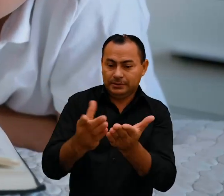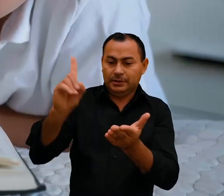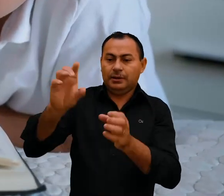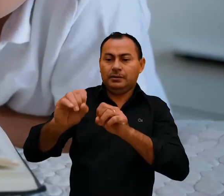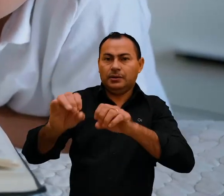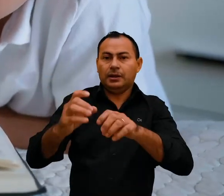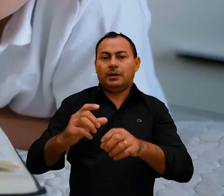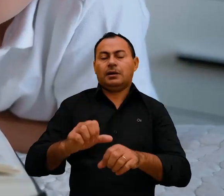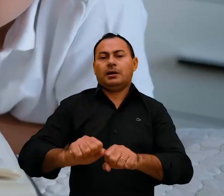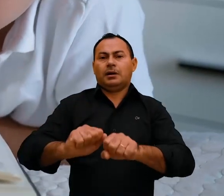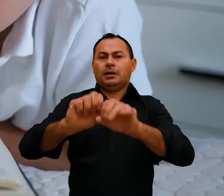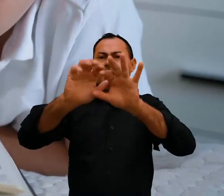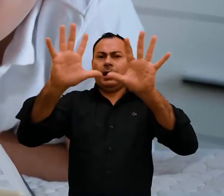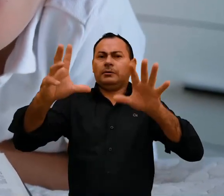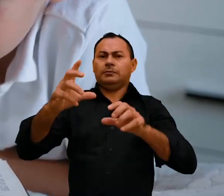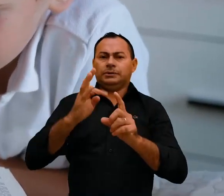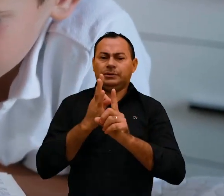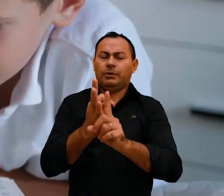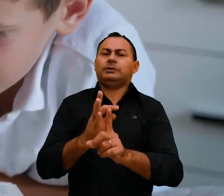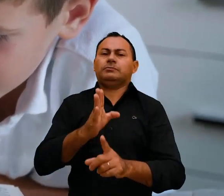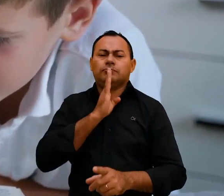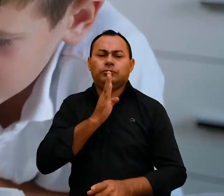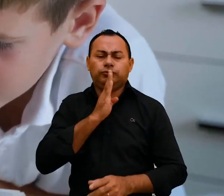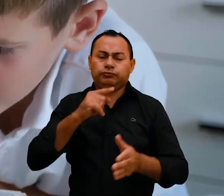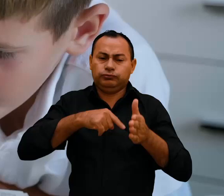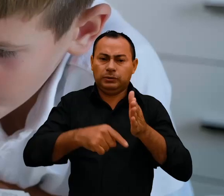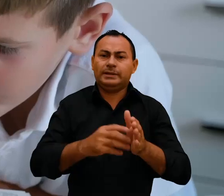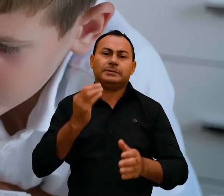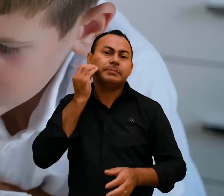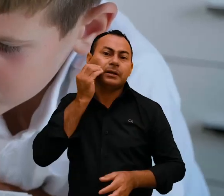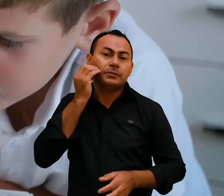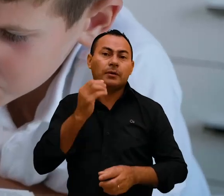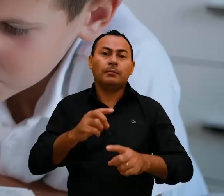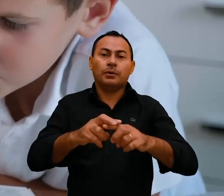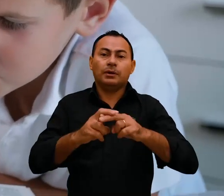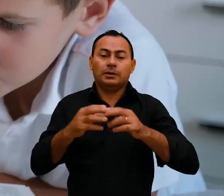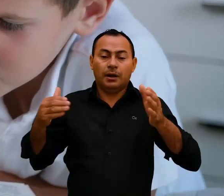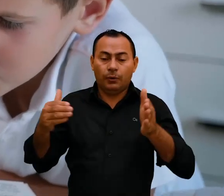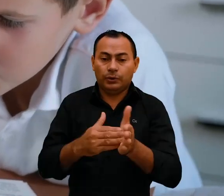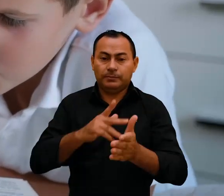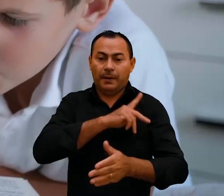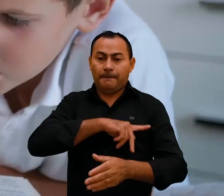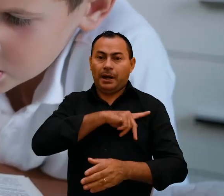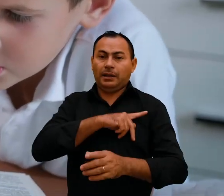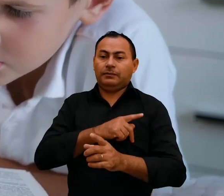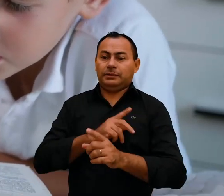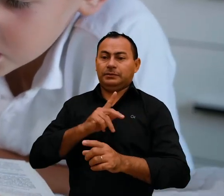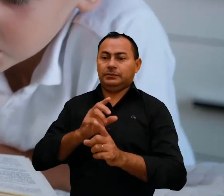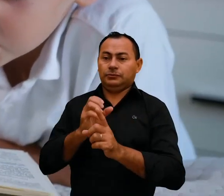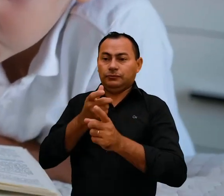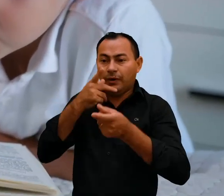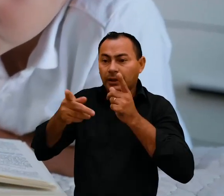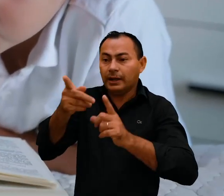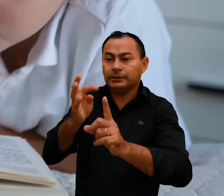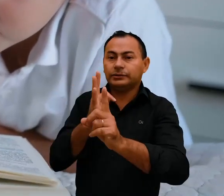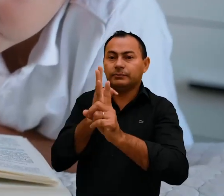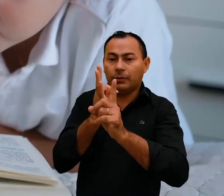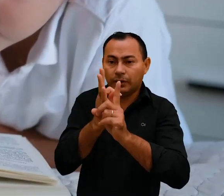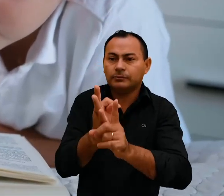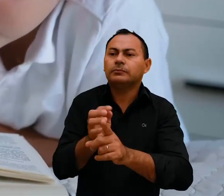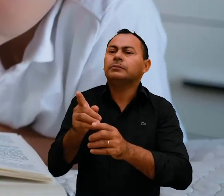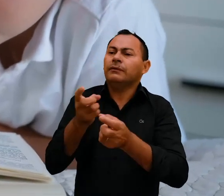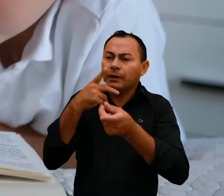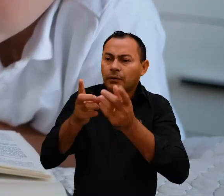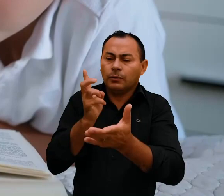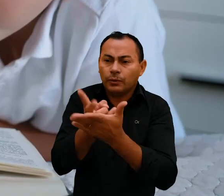é claro que ele tinha muito conhecimento e também experiência Por isso as últimas palavras de Paulo para ele foram